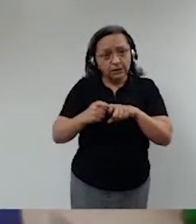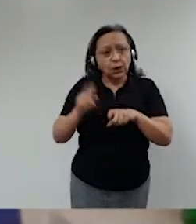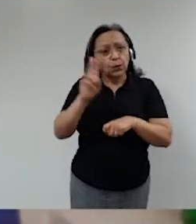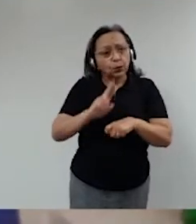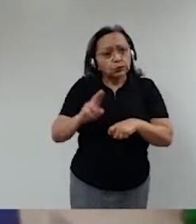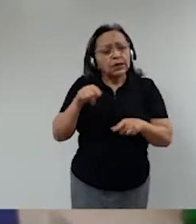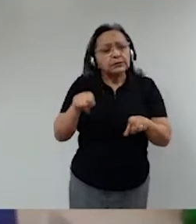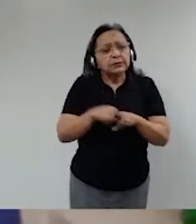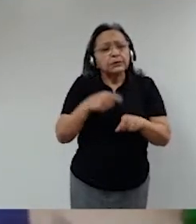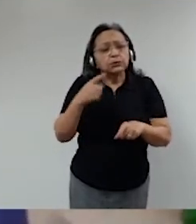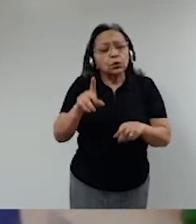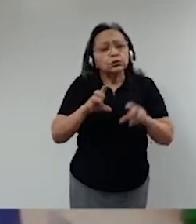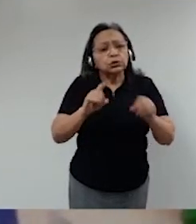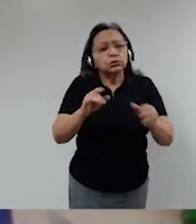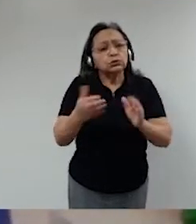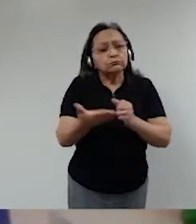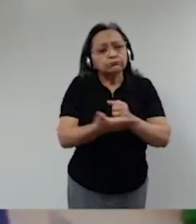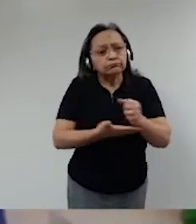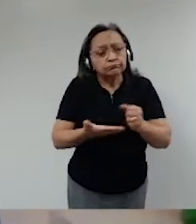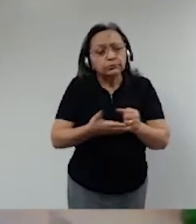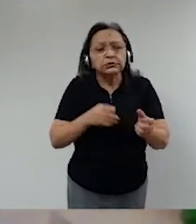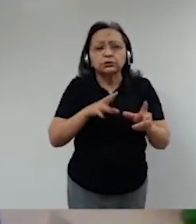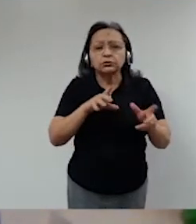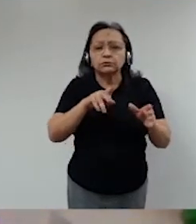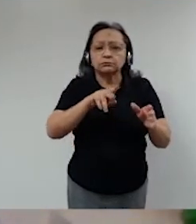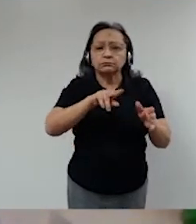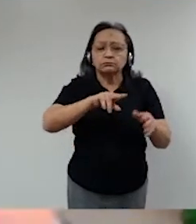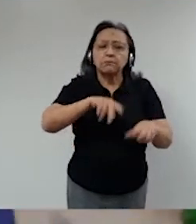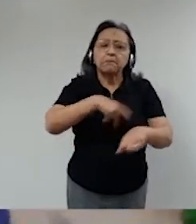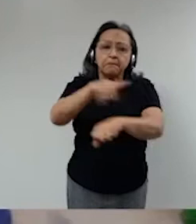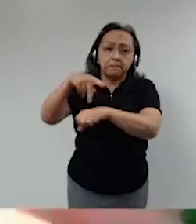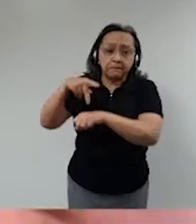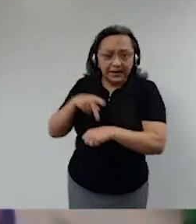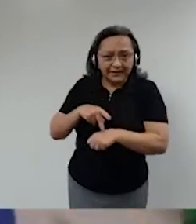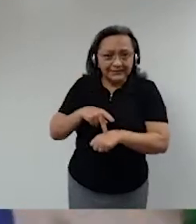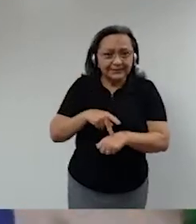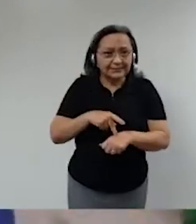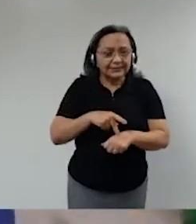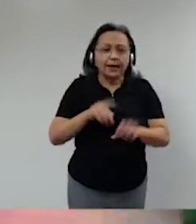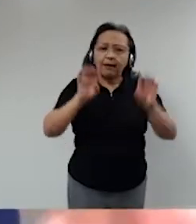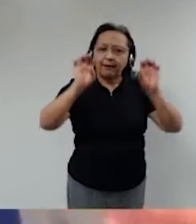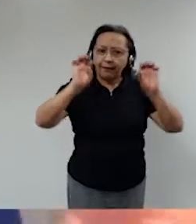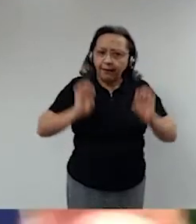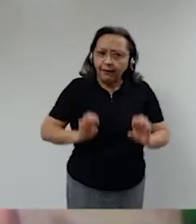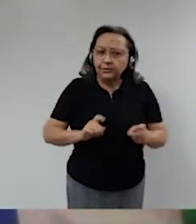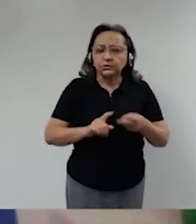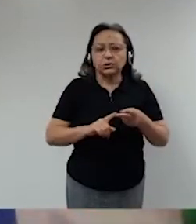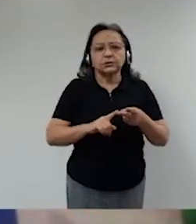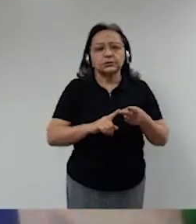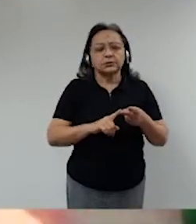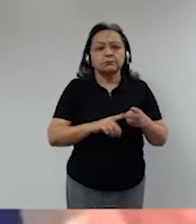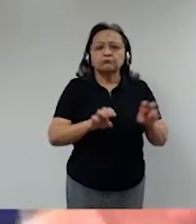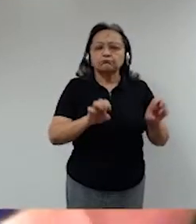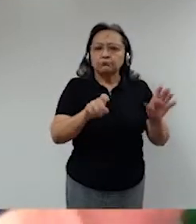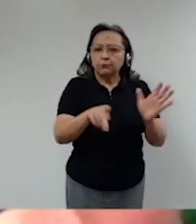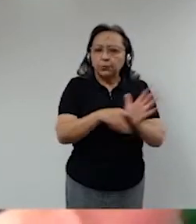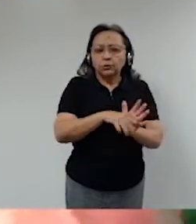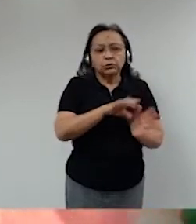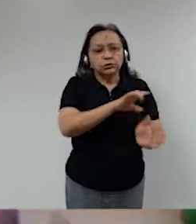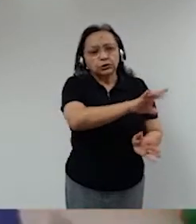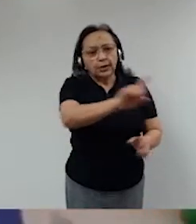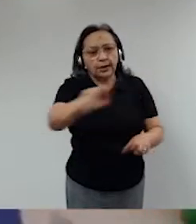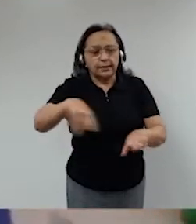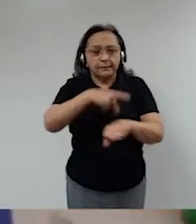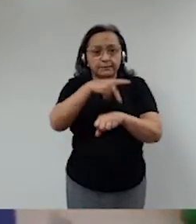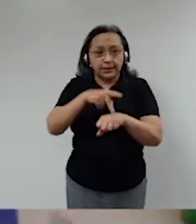seus princípios em seus respectivos países, seus princípios éticos, né, dogmáticos acerca da